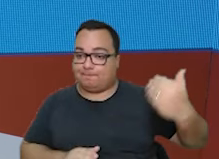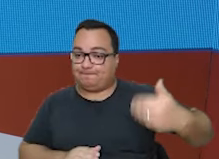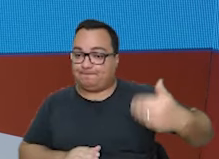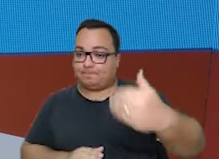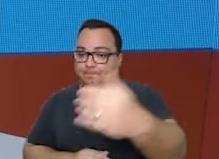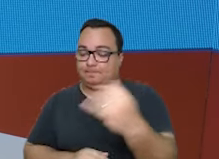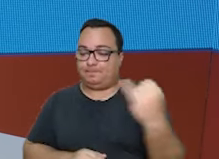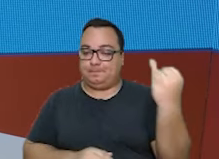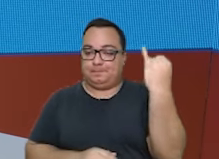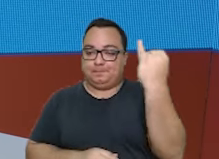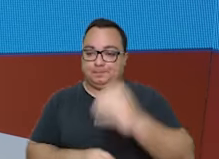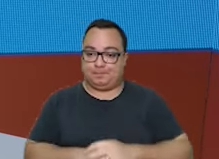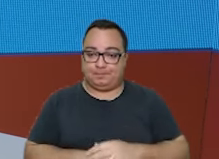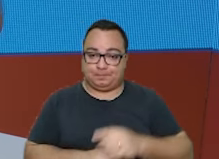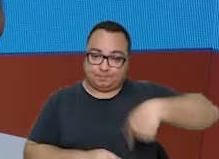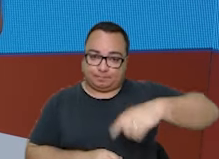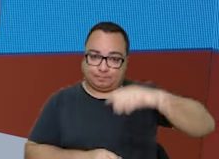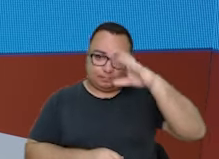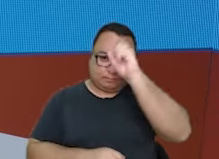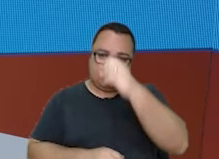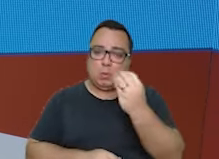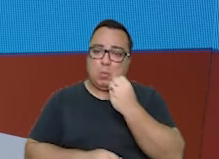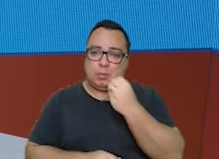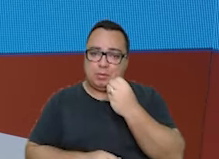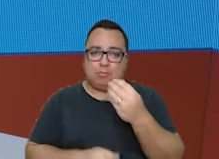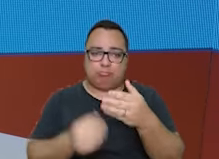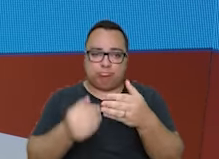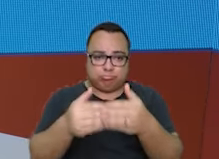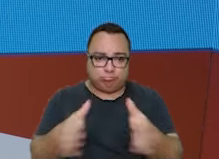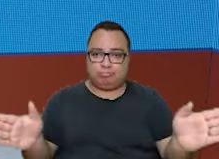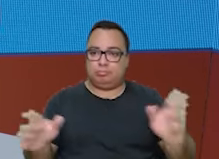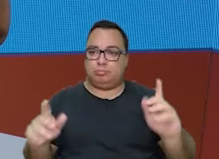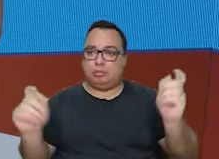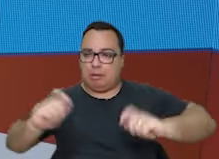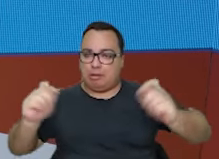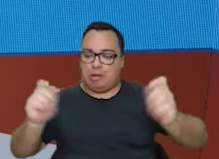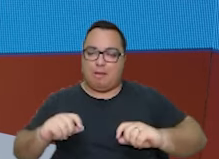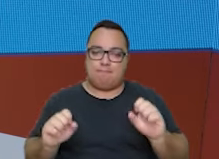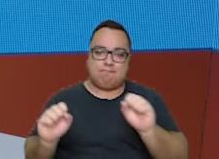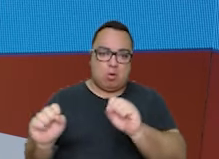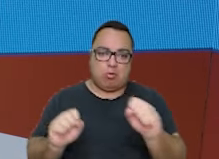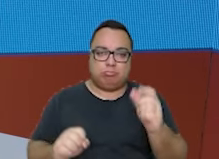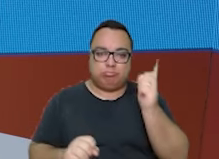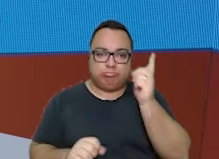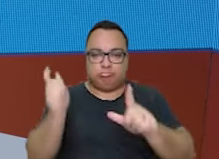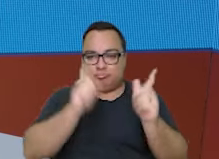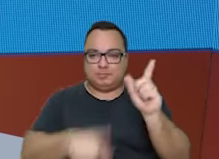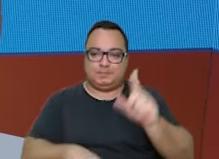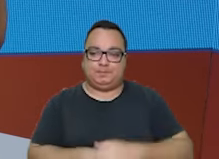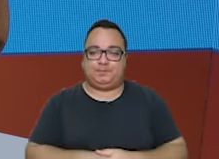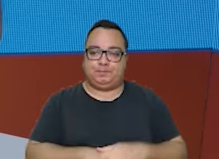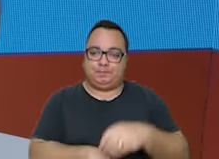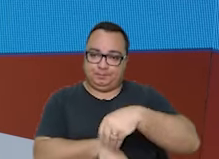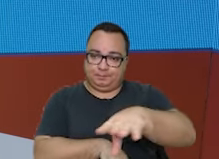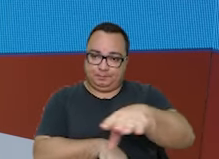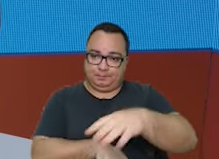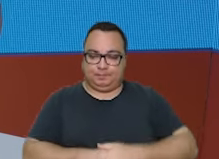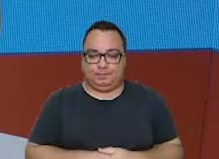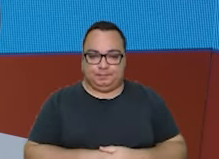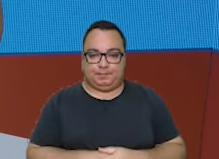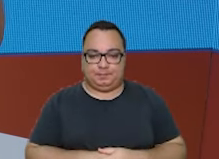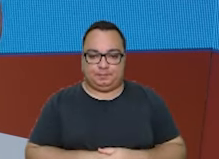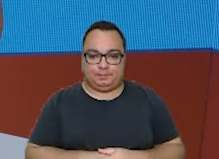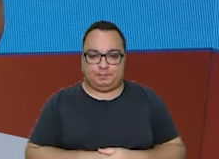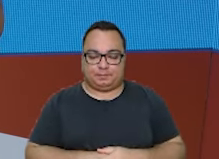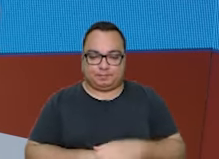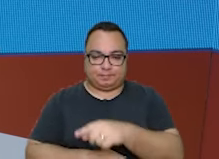vai descobrir possibilidades para para de alguma maneira tentar colocar em prática Então eu queria recomendar eh para quem não